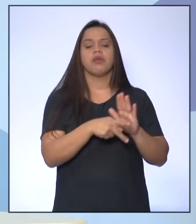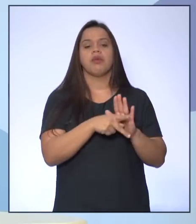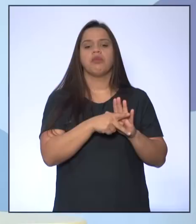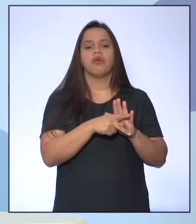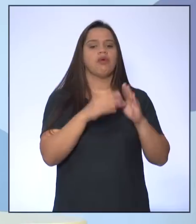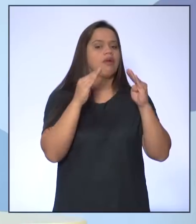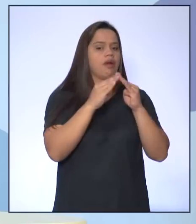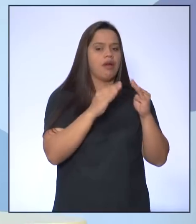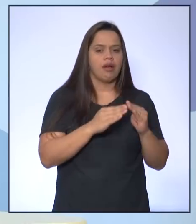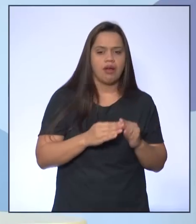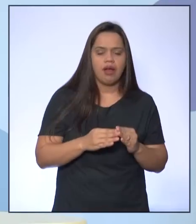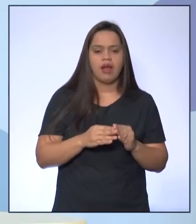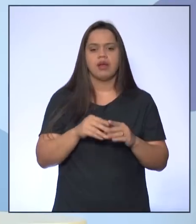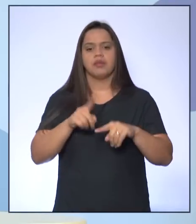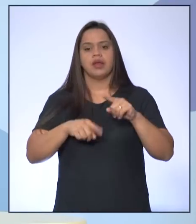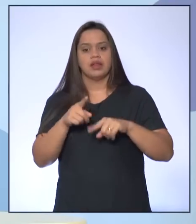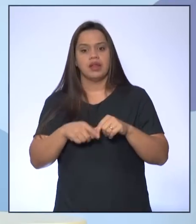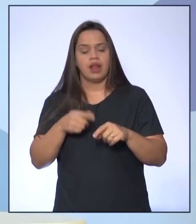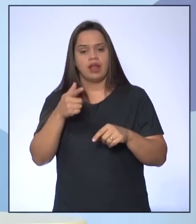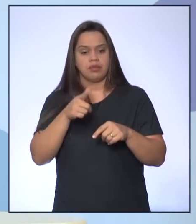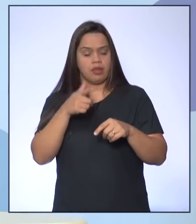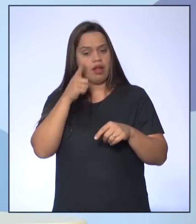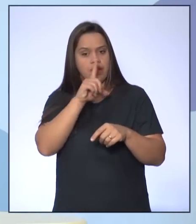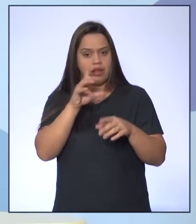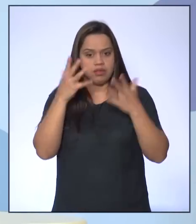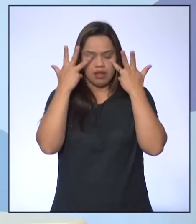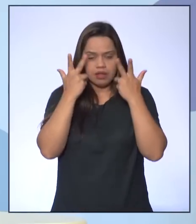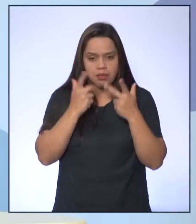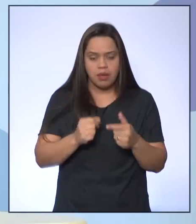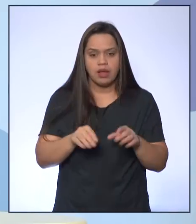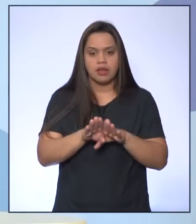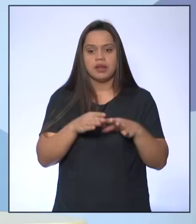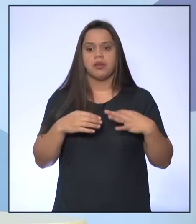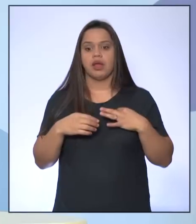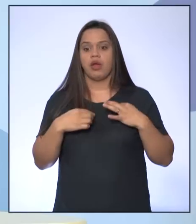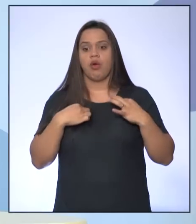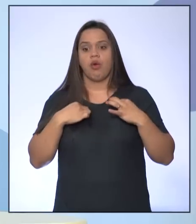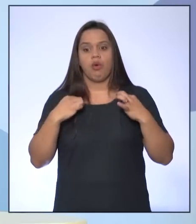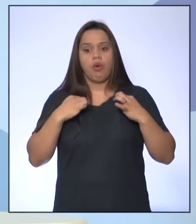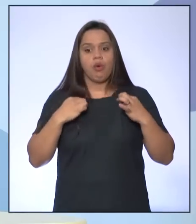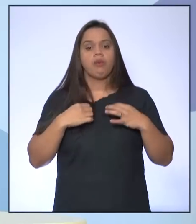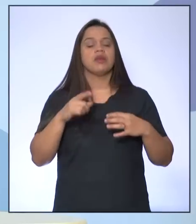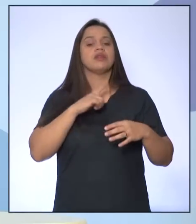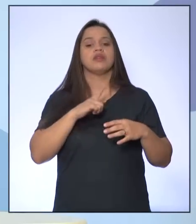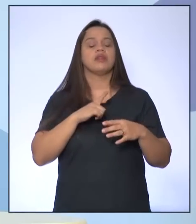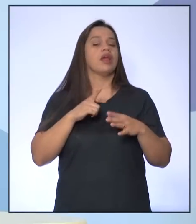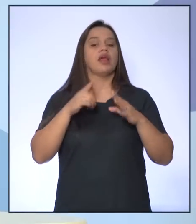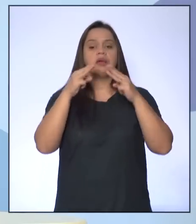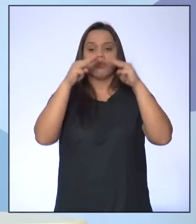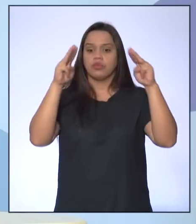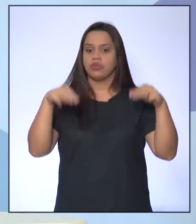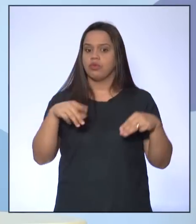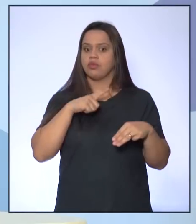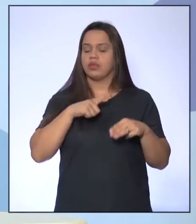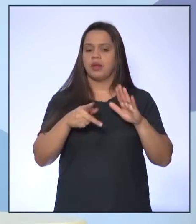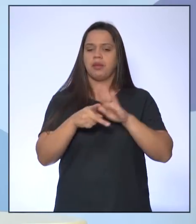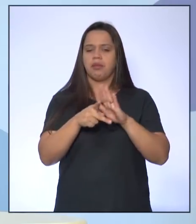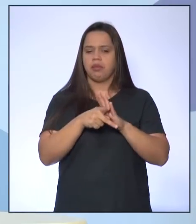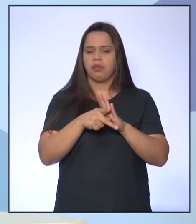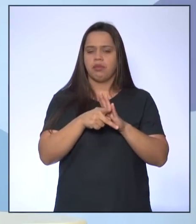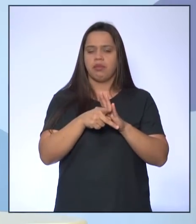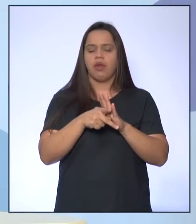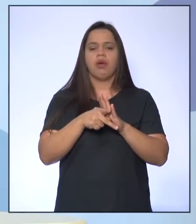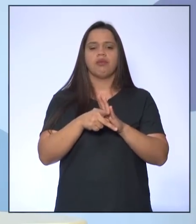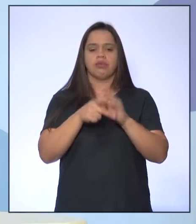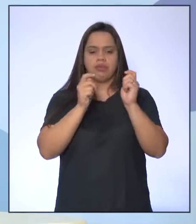instrumentos de caça, de lazer, roupas. Temos aí museus que têm carruagens. Então, essas são as fontes materiais. Eu acho que